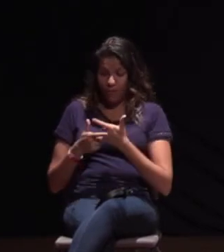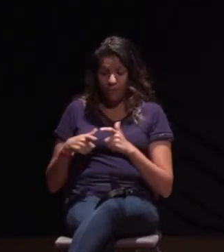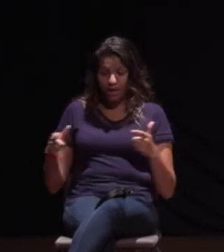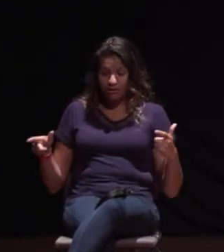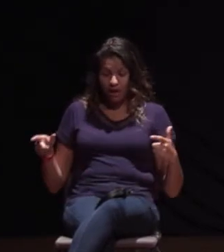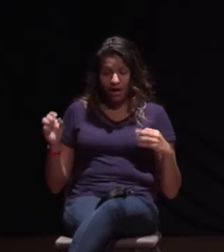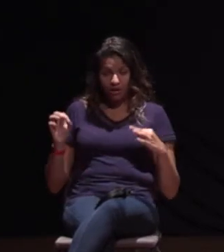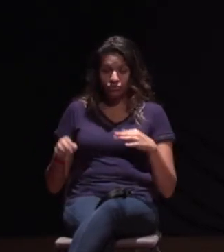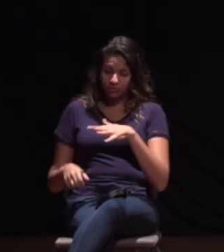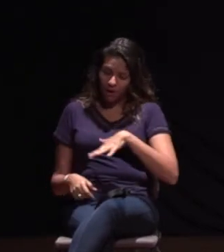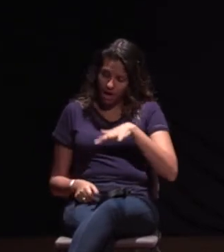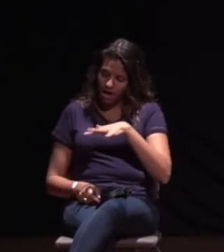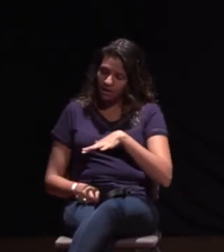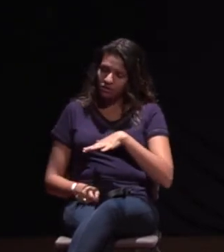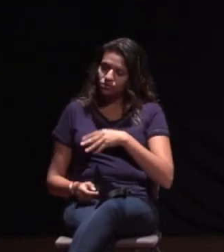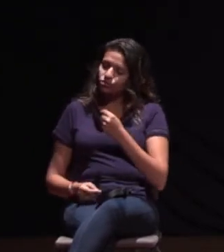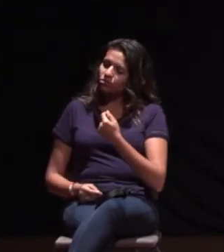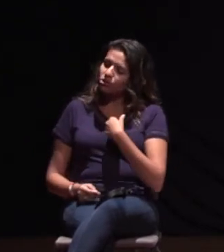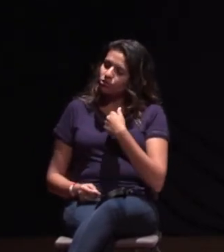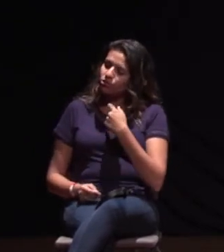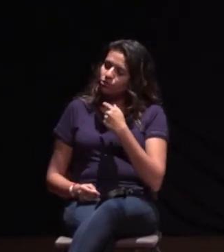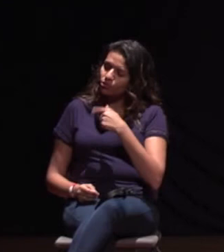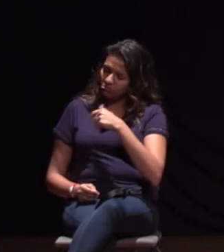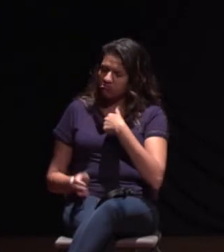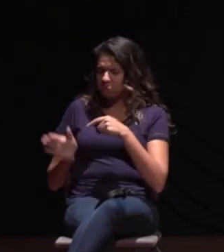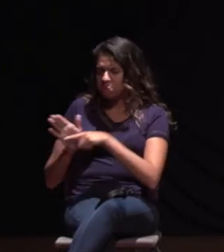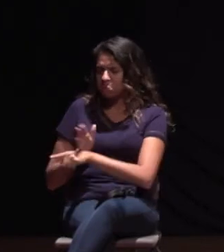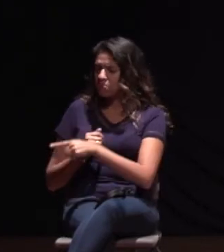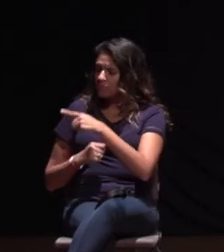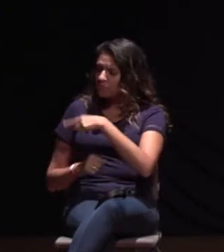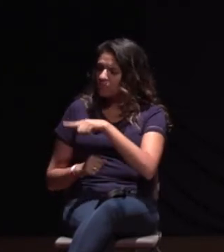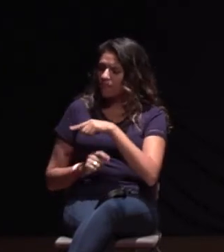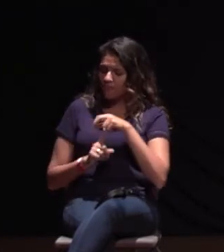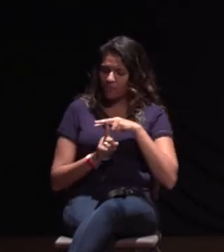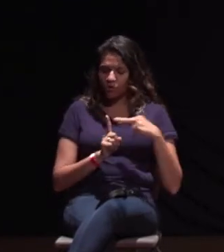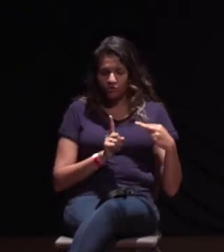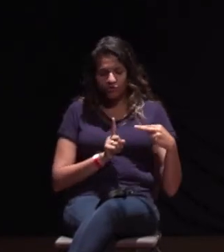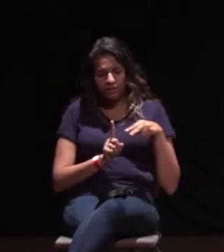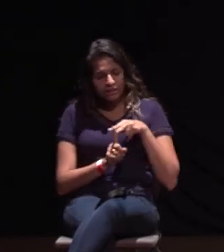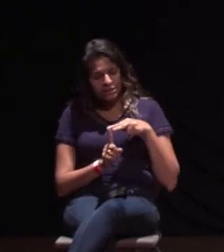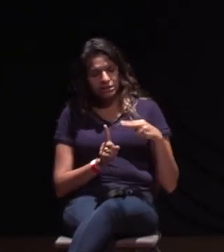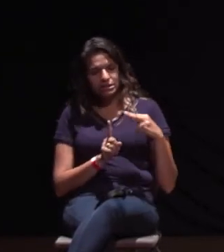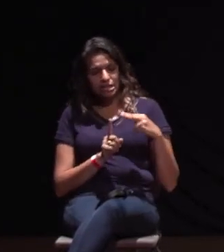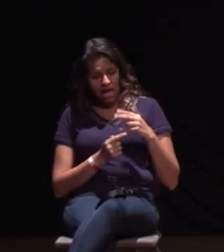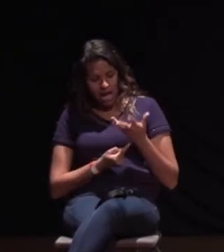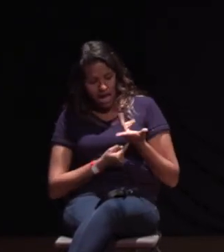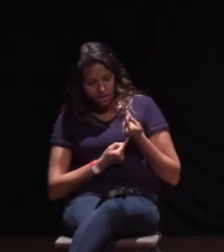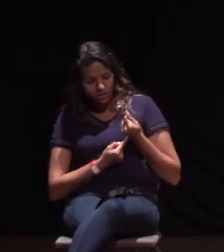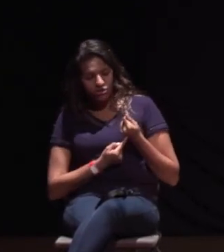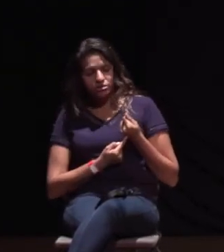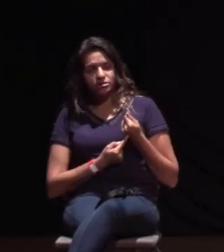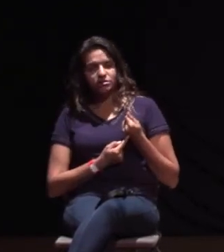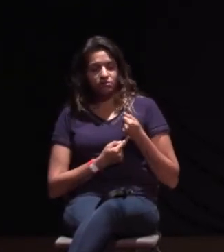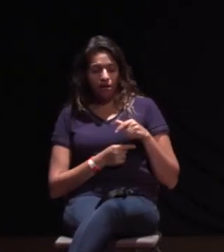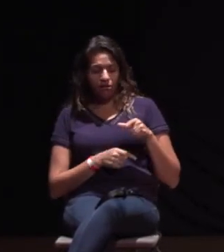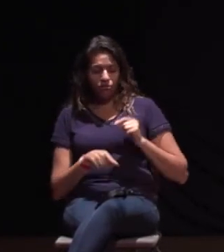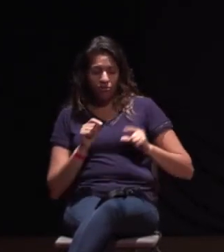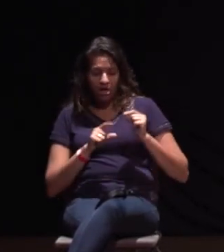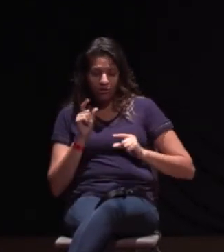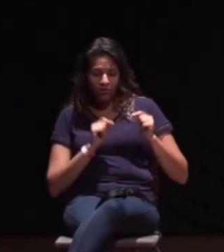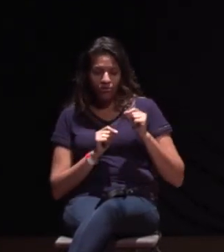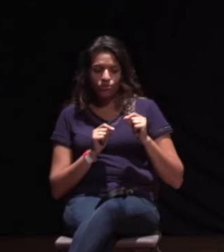né? Como que seria ver isso desde o ponto de vista, né, artista, do curador,